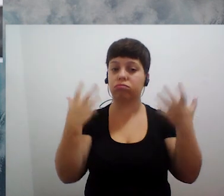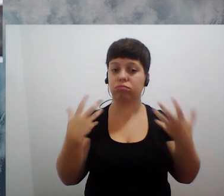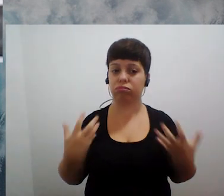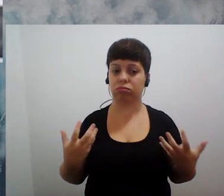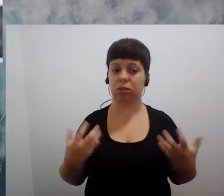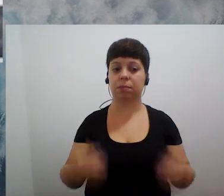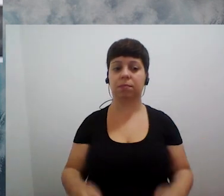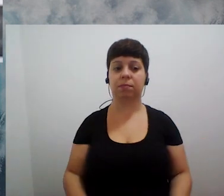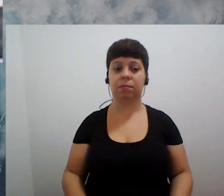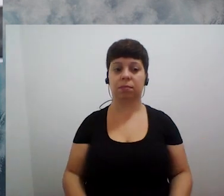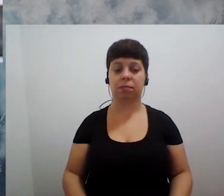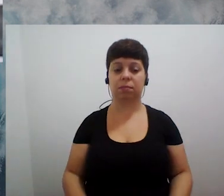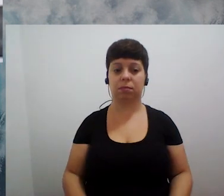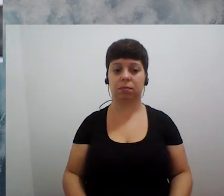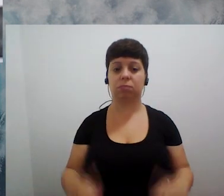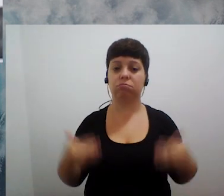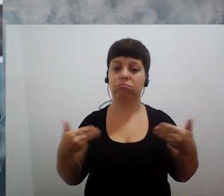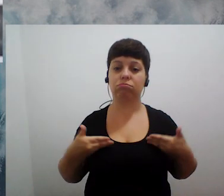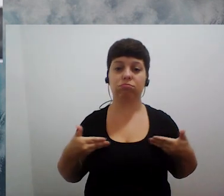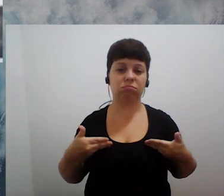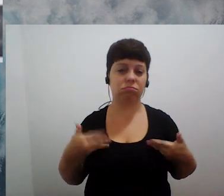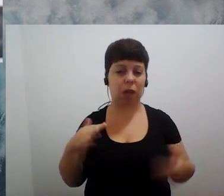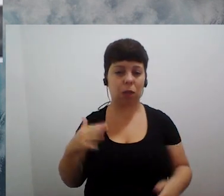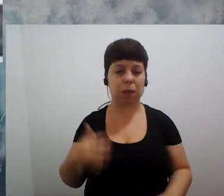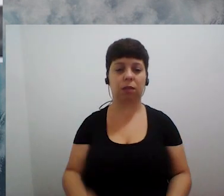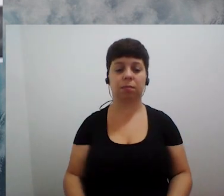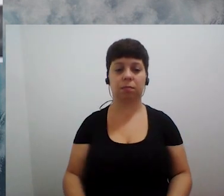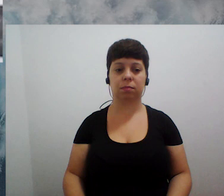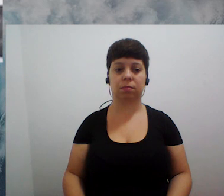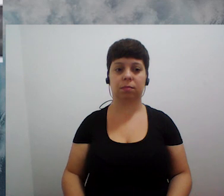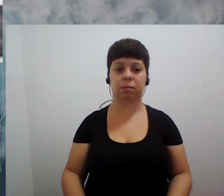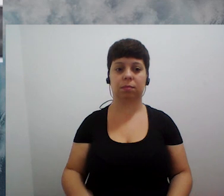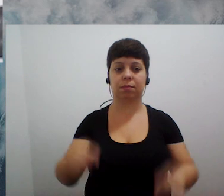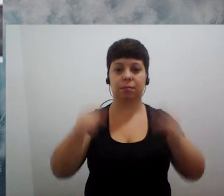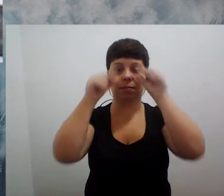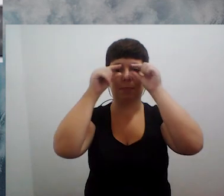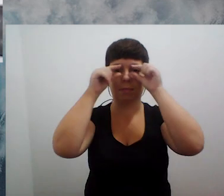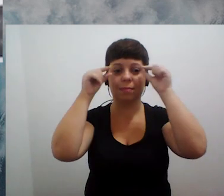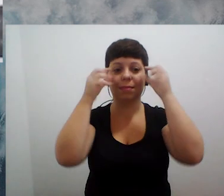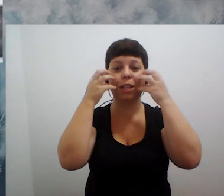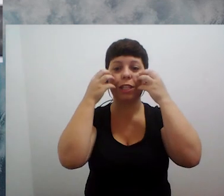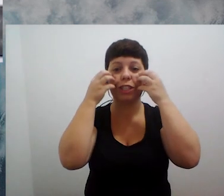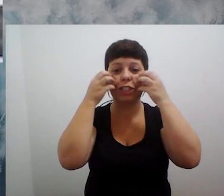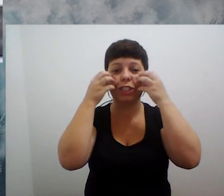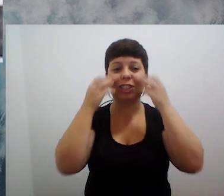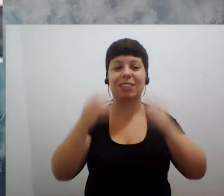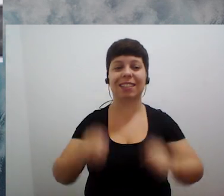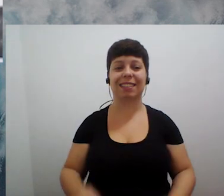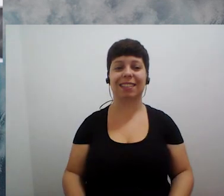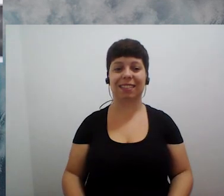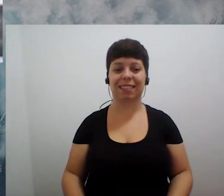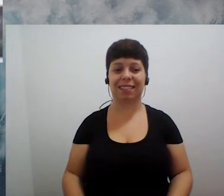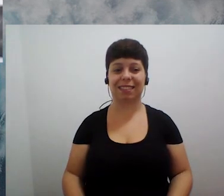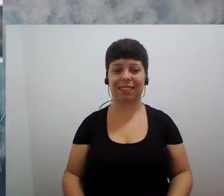cabelo preto bem cheio, até abaixo um pouquinho do ombro. Eu tenho os olhos pequenos e bochechas